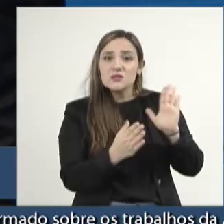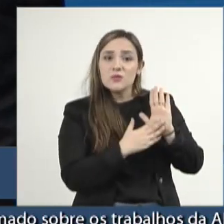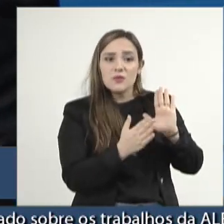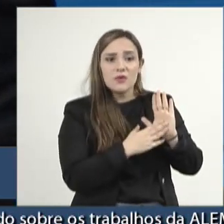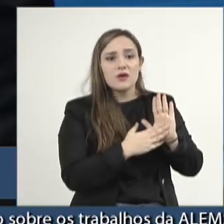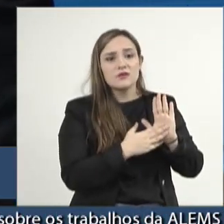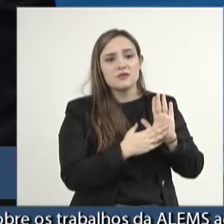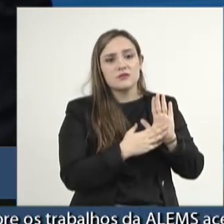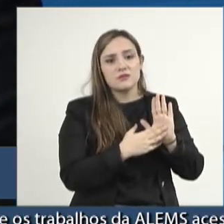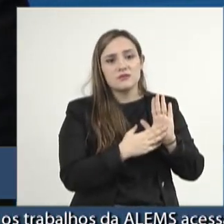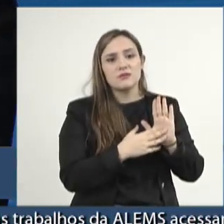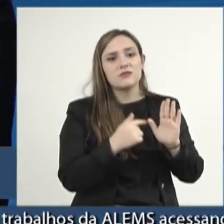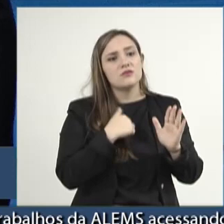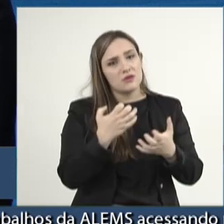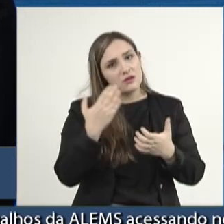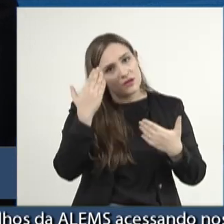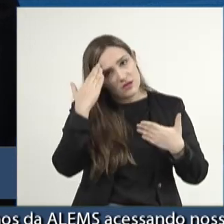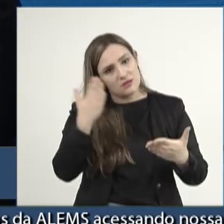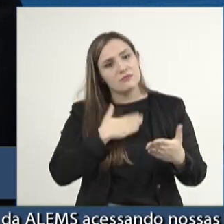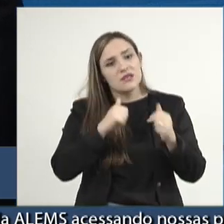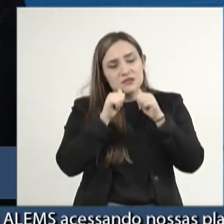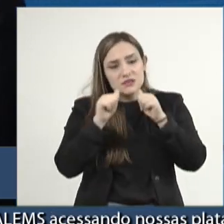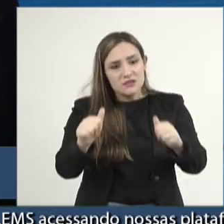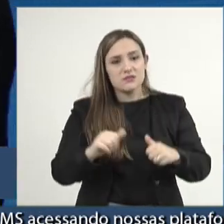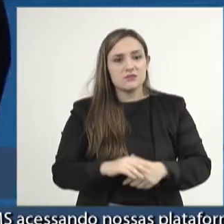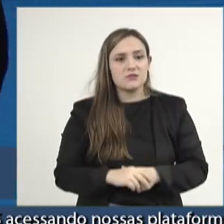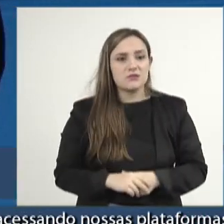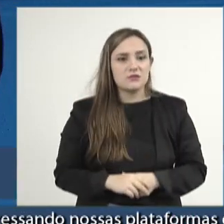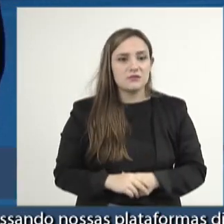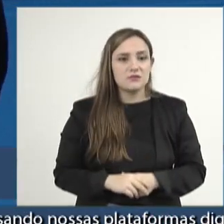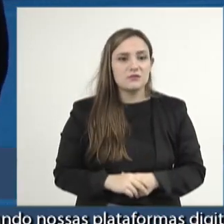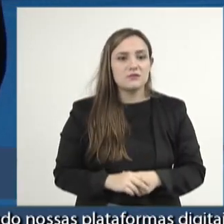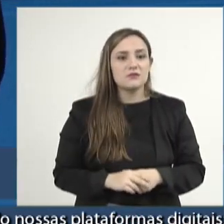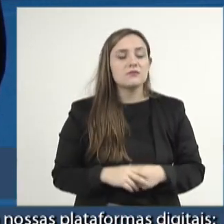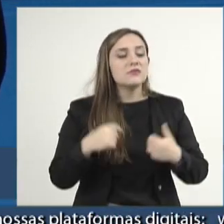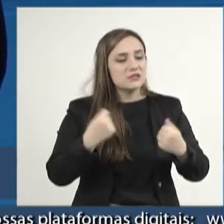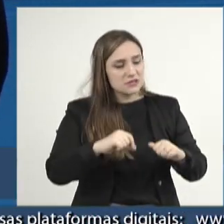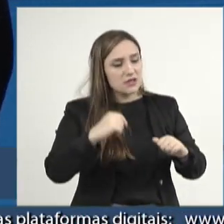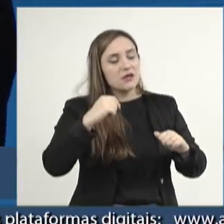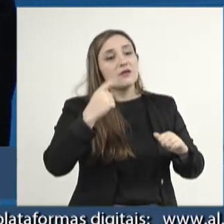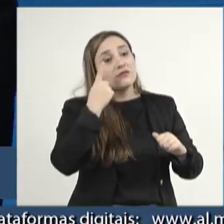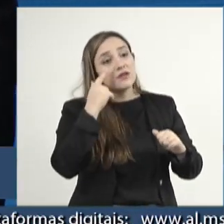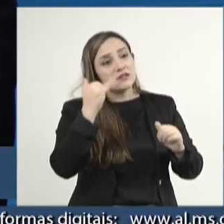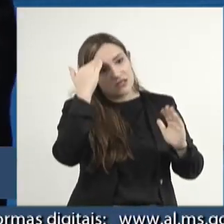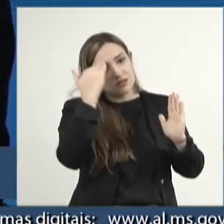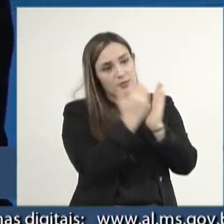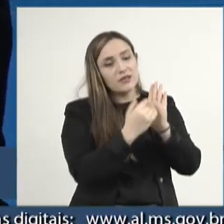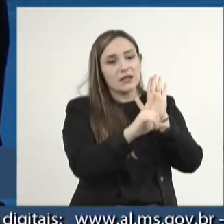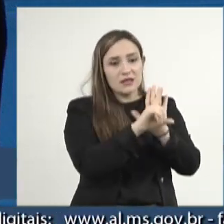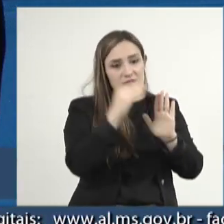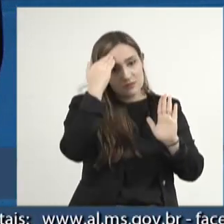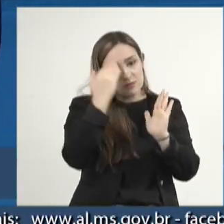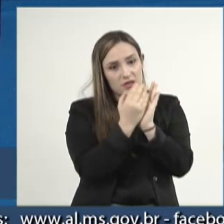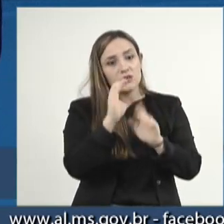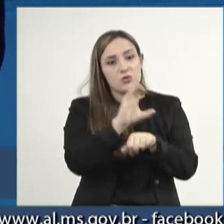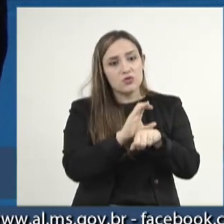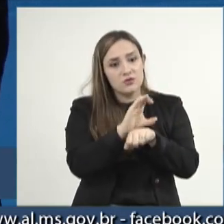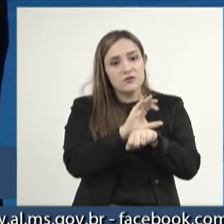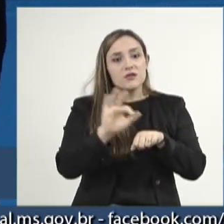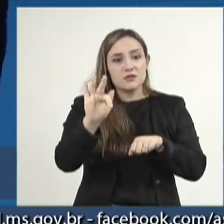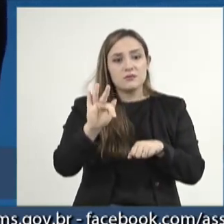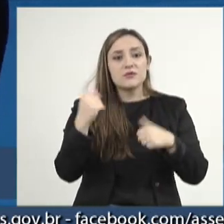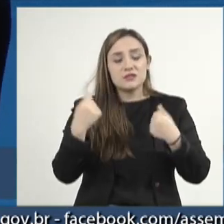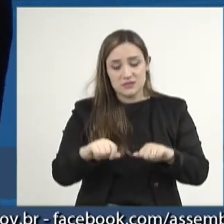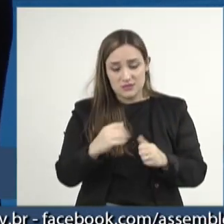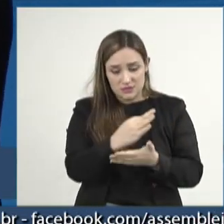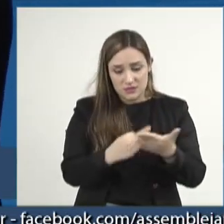quero agradecer, inclusive a minha assessoria jurídica, a gente tem que pensar se ela é legal, se ela é constitucional, se ela não é. Então, sem ter até o texto,